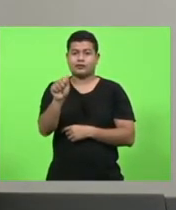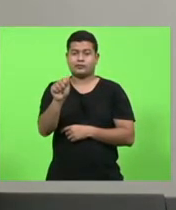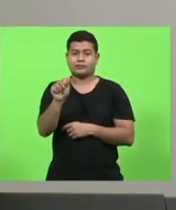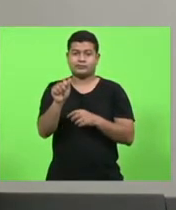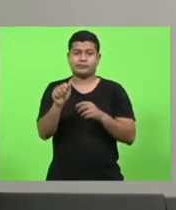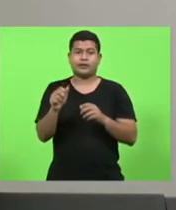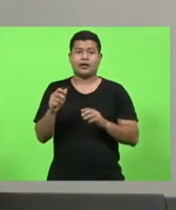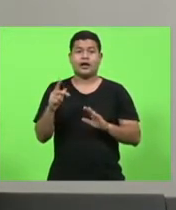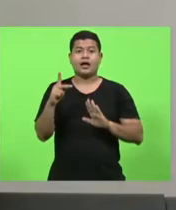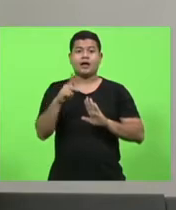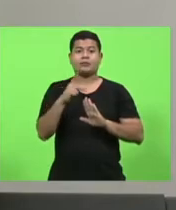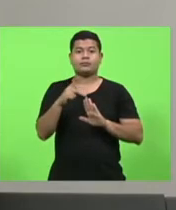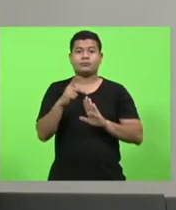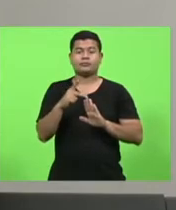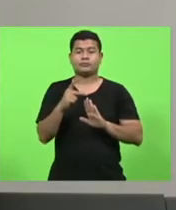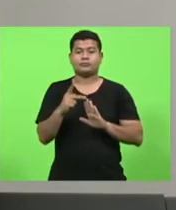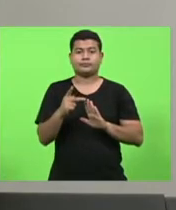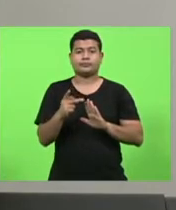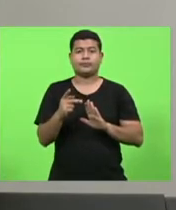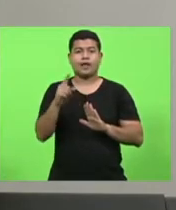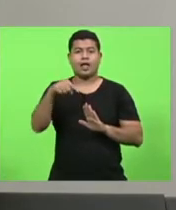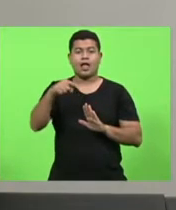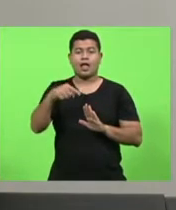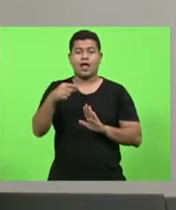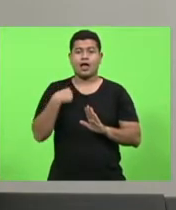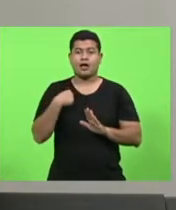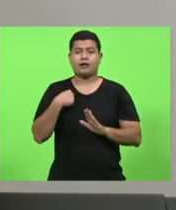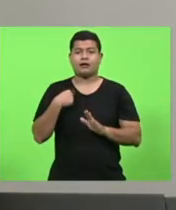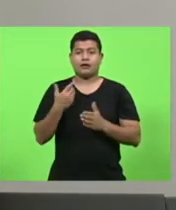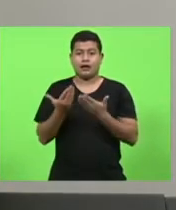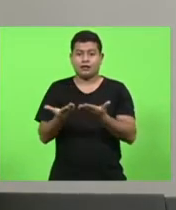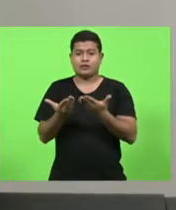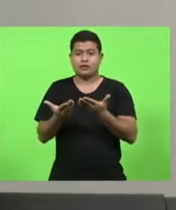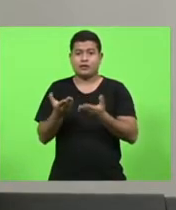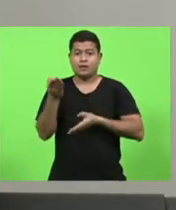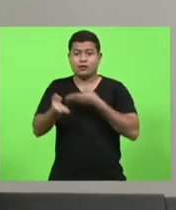é o atendimento prioritário